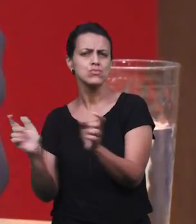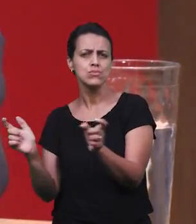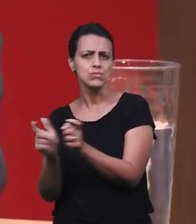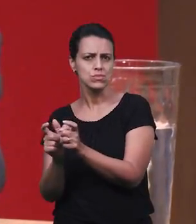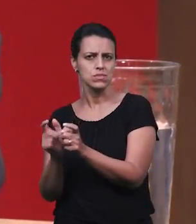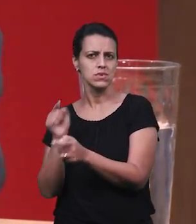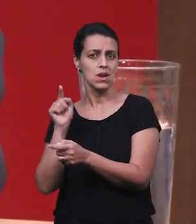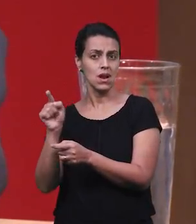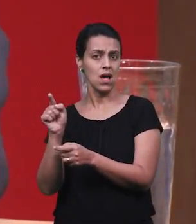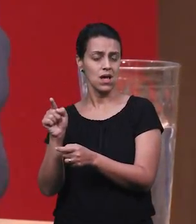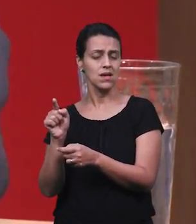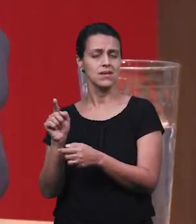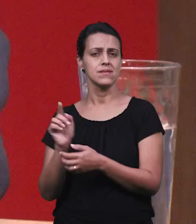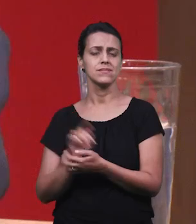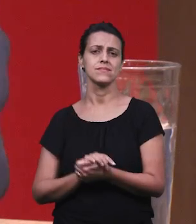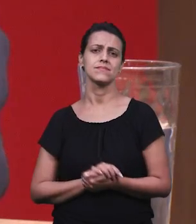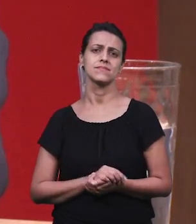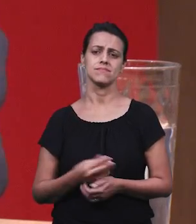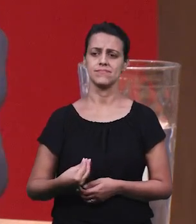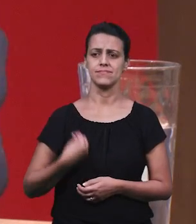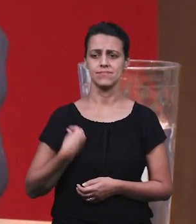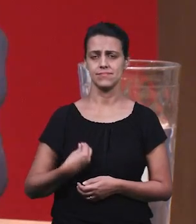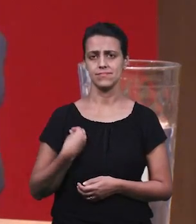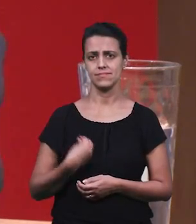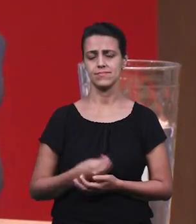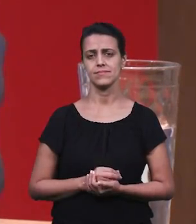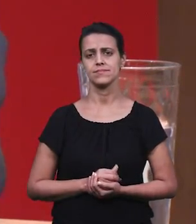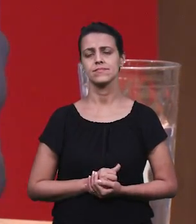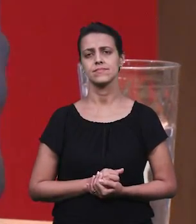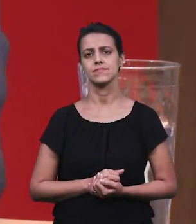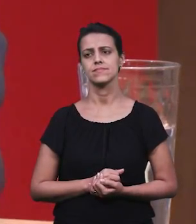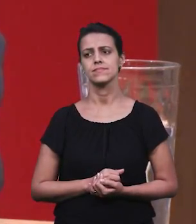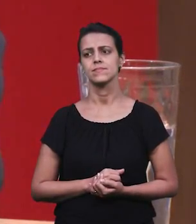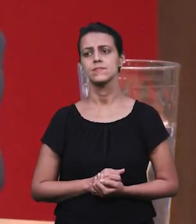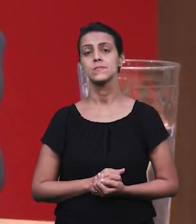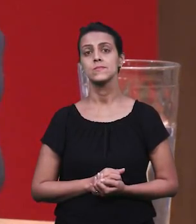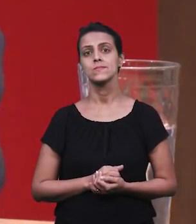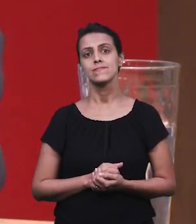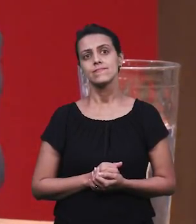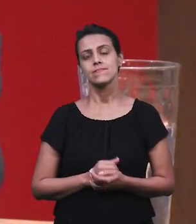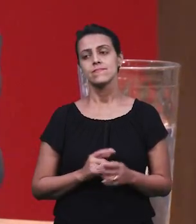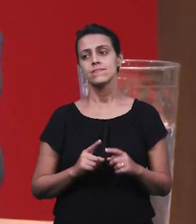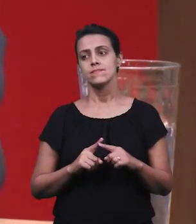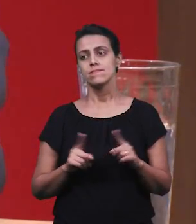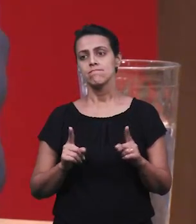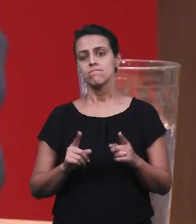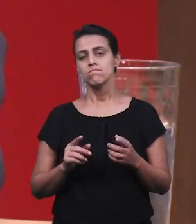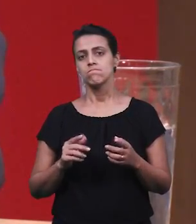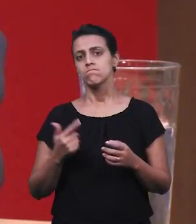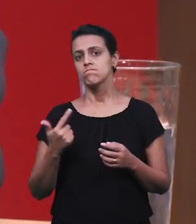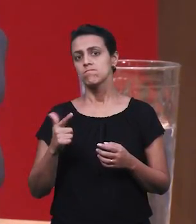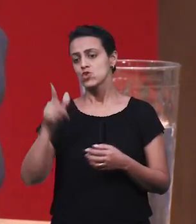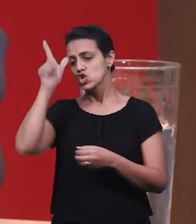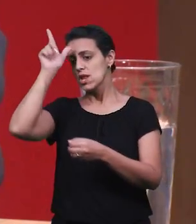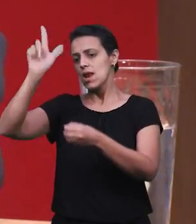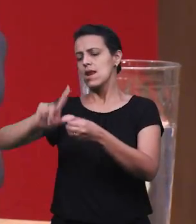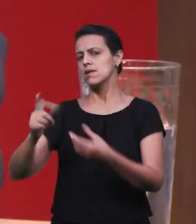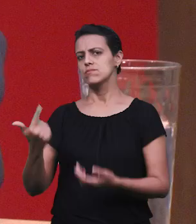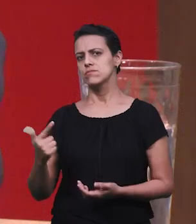que estava ali, que tinha surgido ali, mas sem ter uma liderança e tal. E